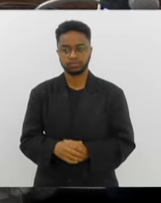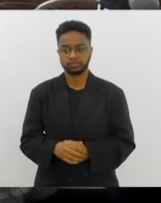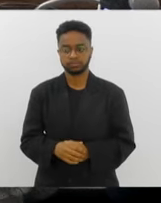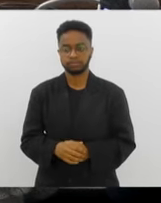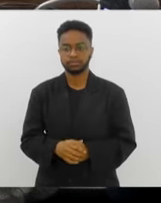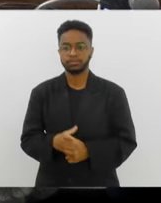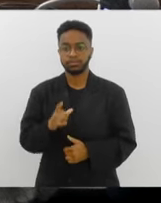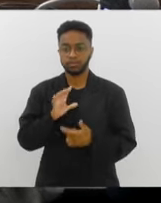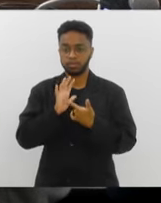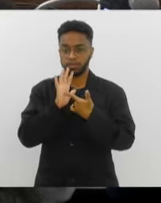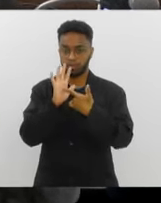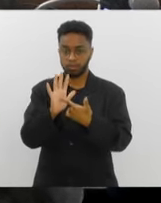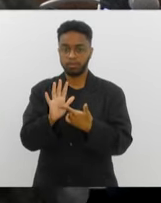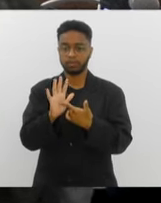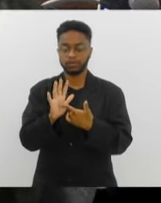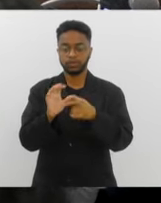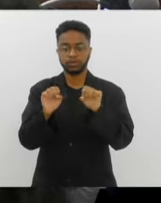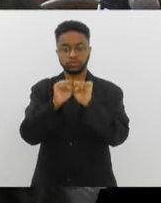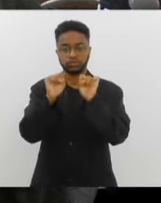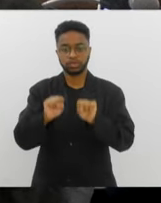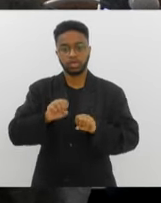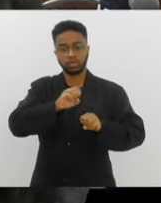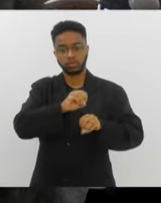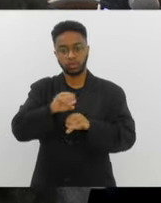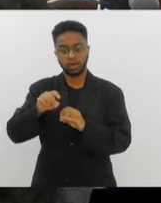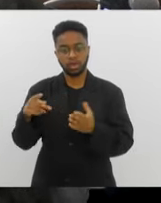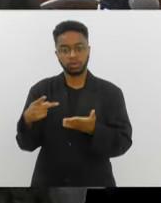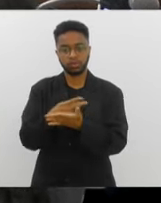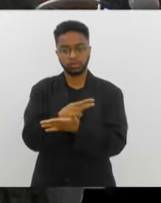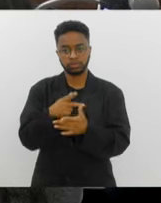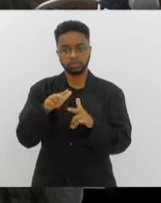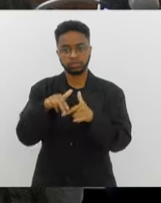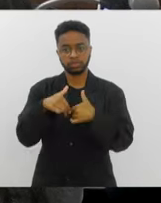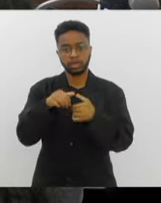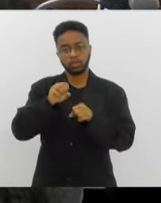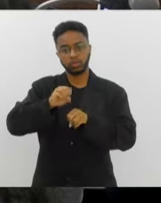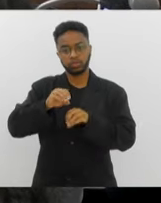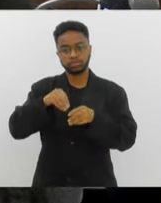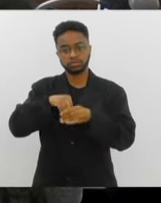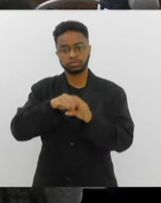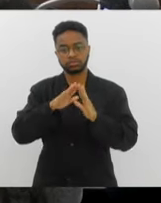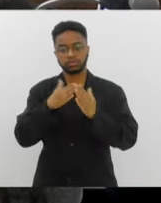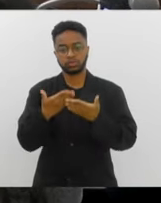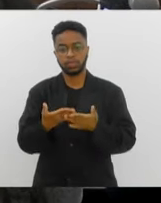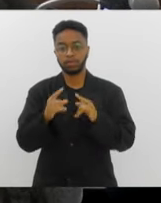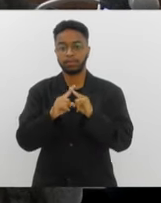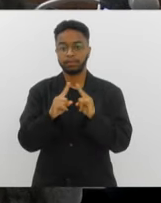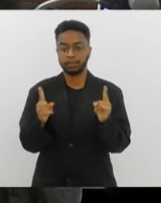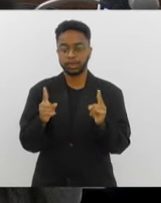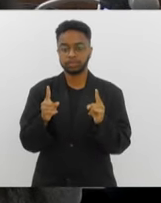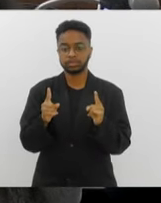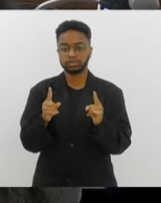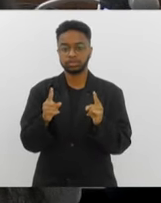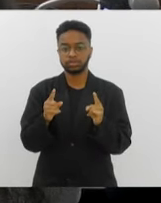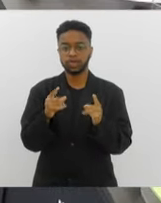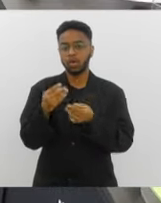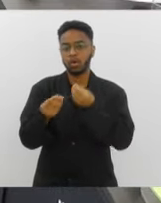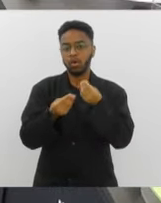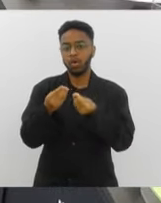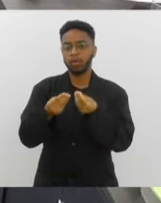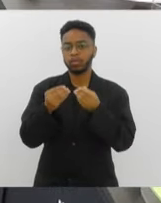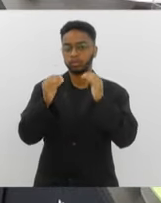também taxativa de que o sistema educacional se dá através da educação escolar. Mas, de qualquer forma, a interpretação que o Supremo tem